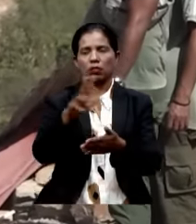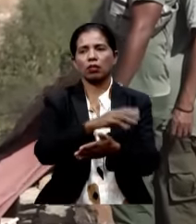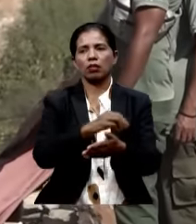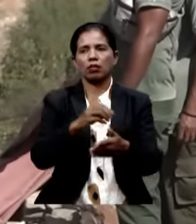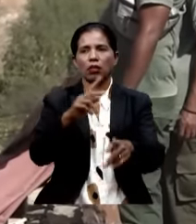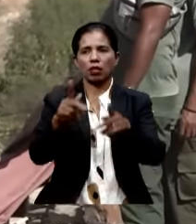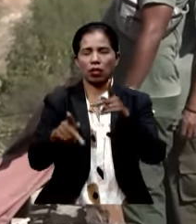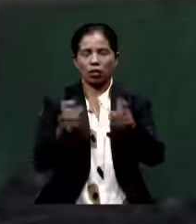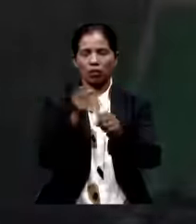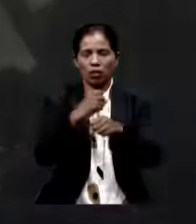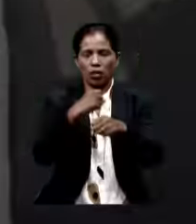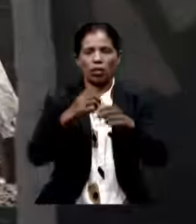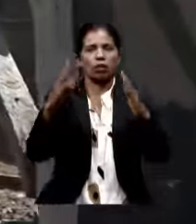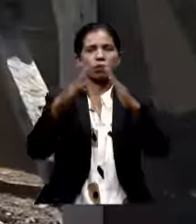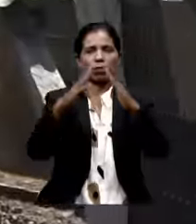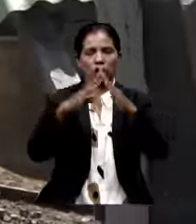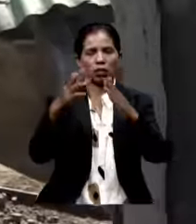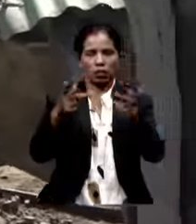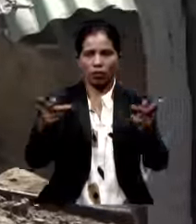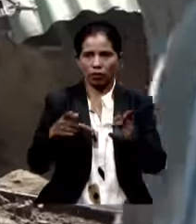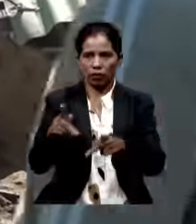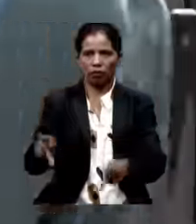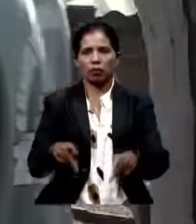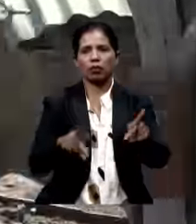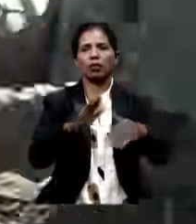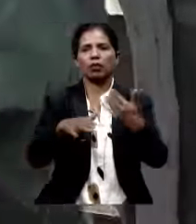bandua to halo instalação ka construi uma iafatin público,